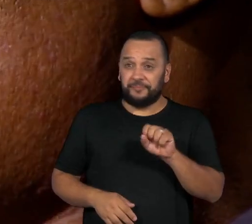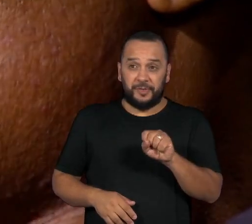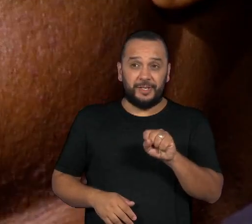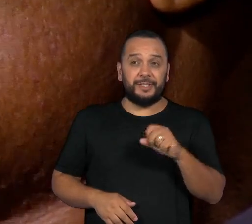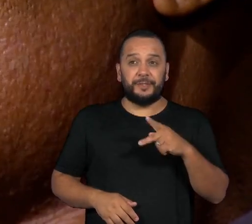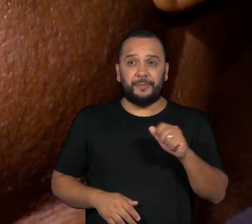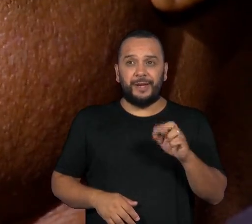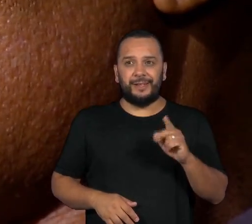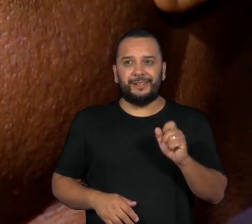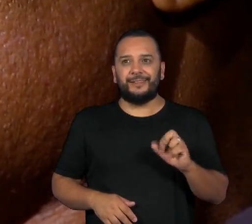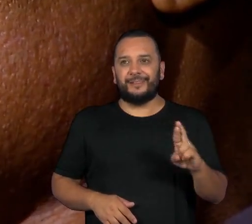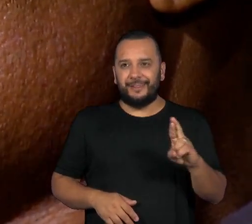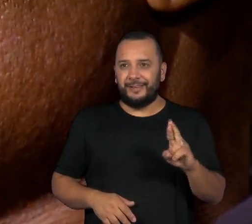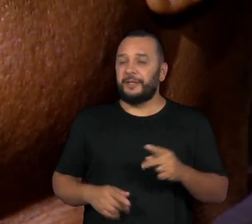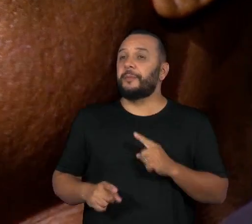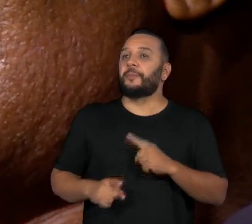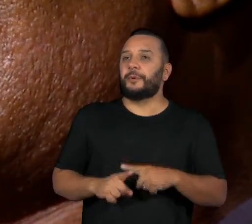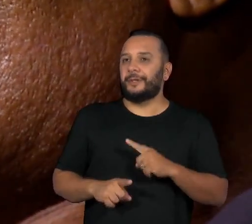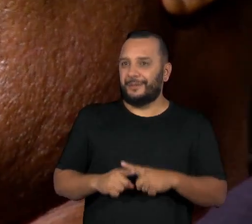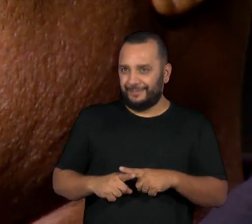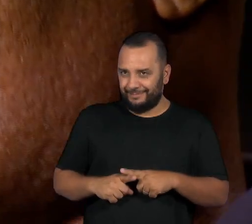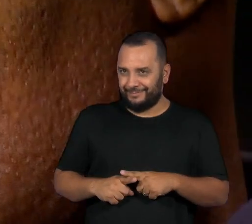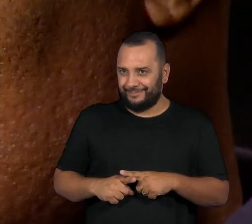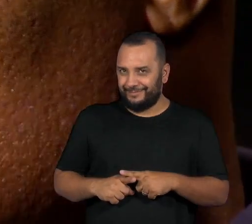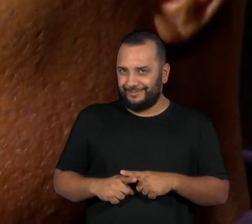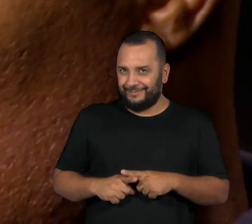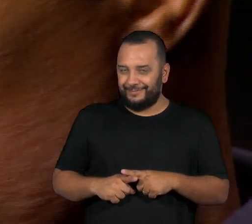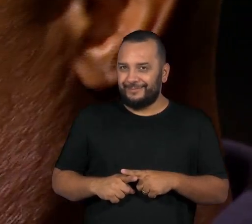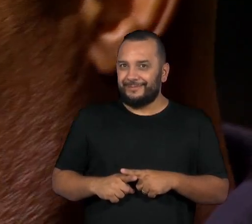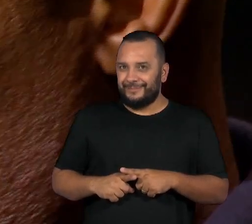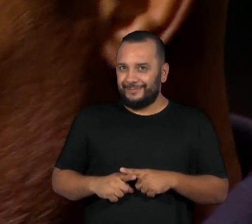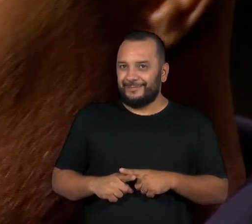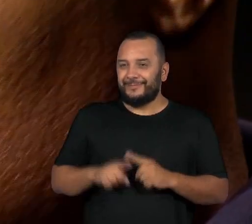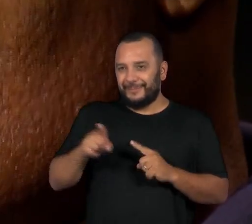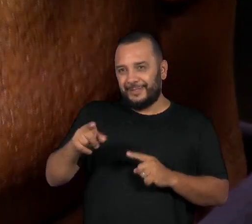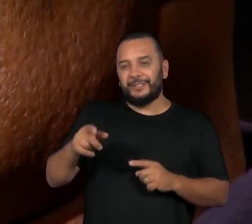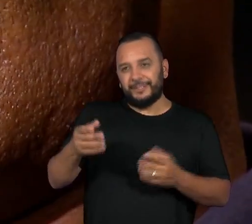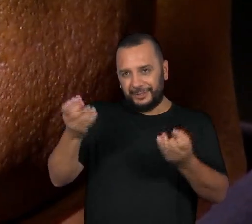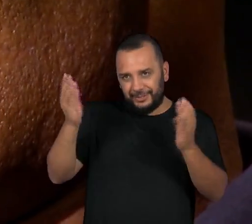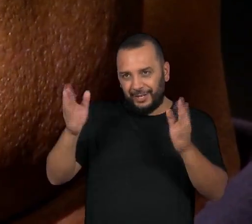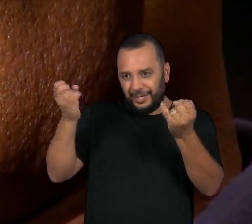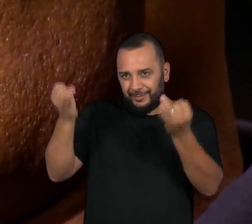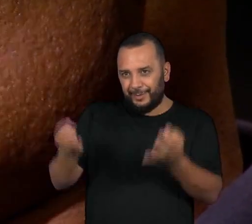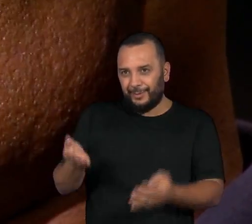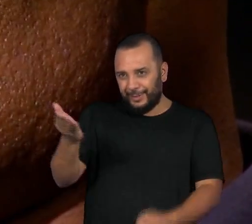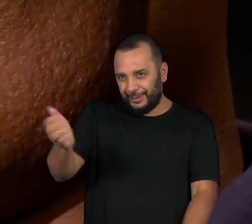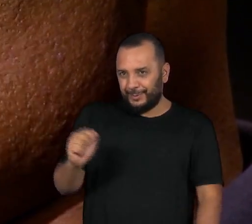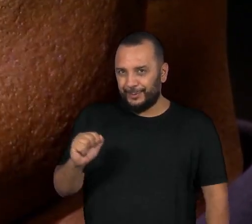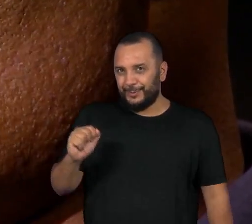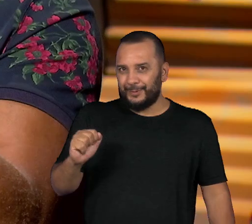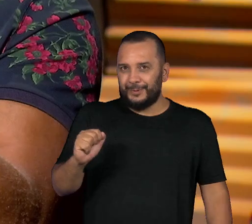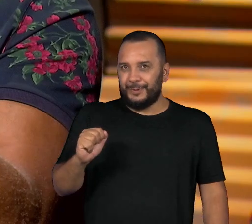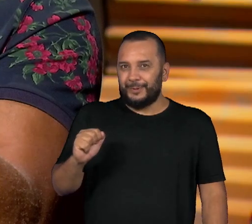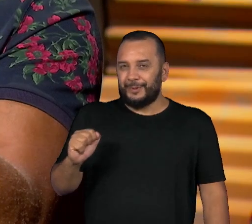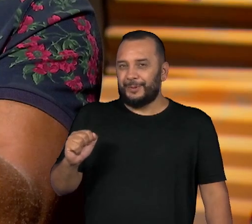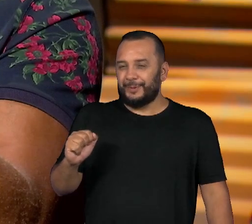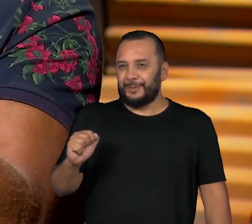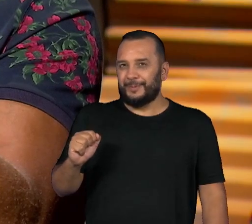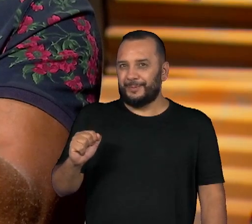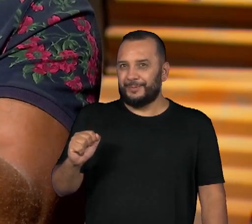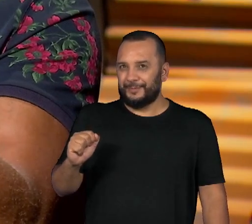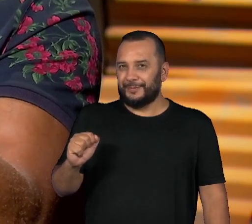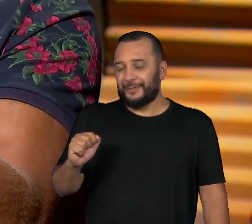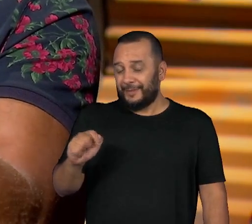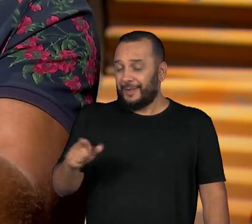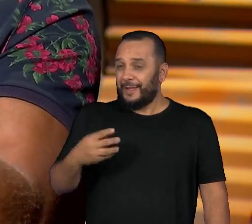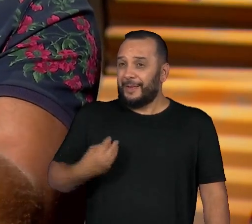ficou porque... O senhor já falou isso, mas é aquela coisa assim